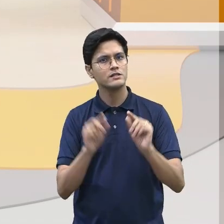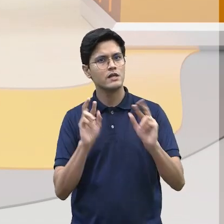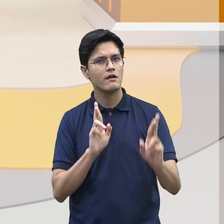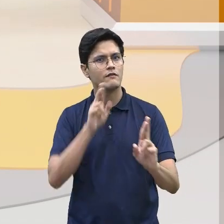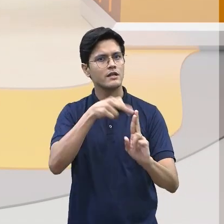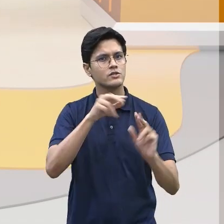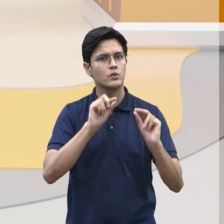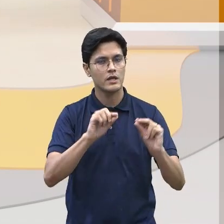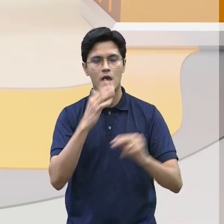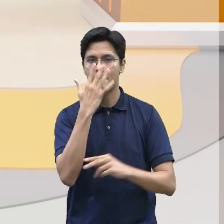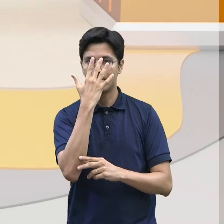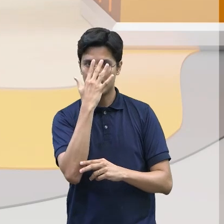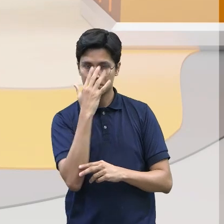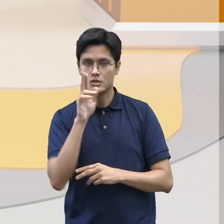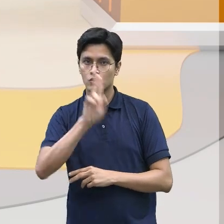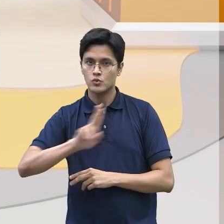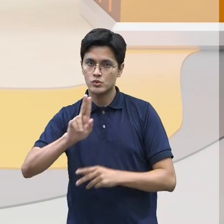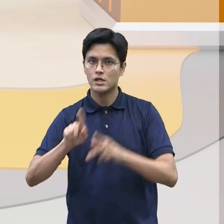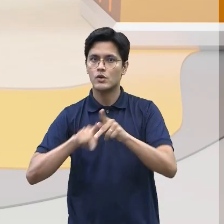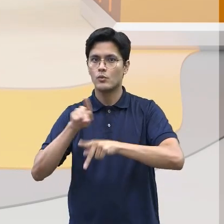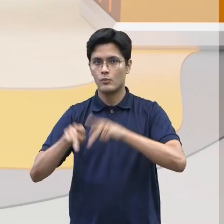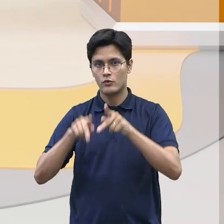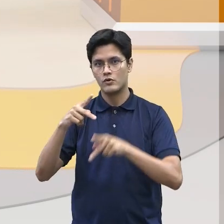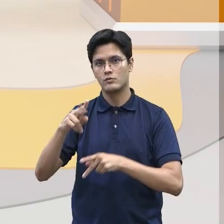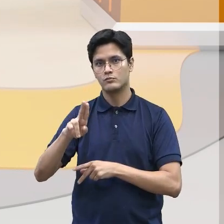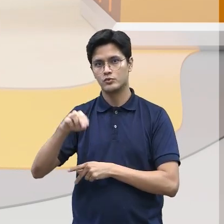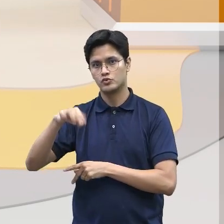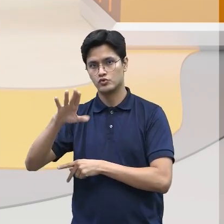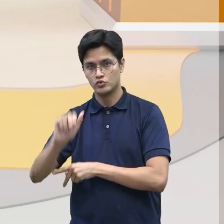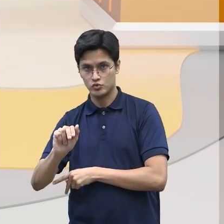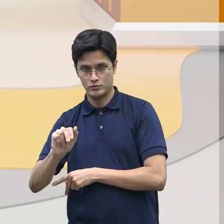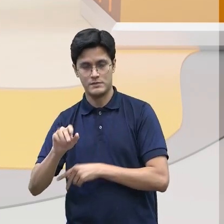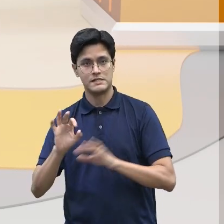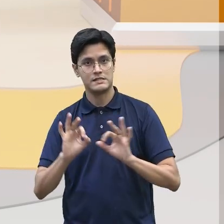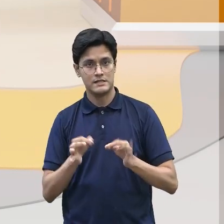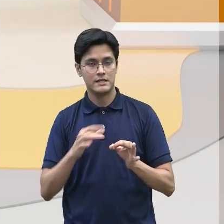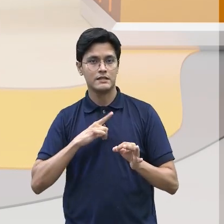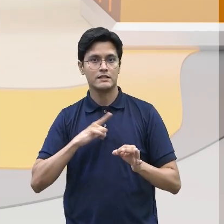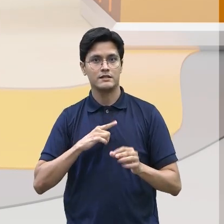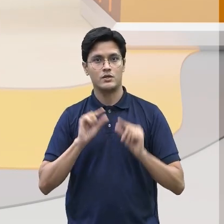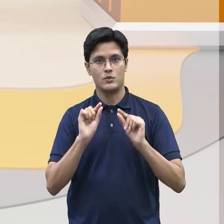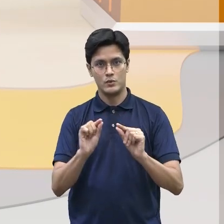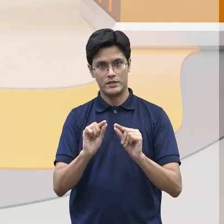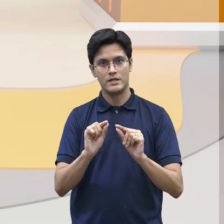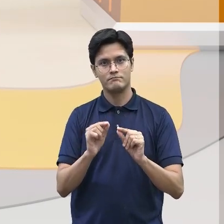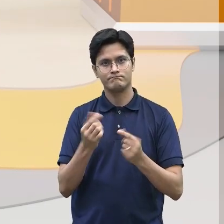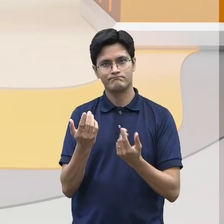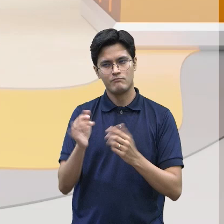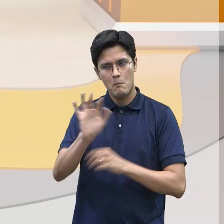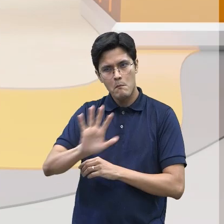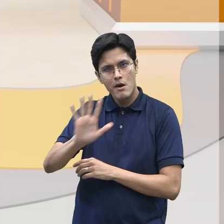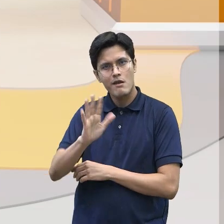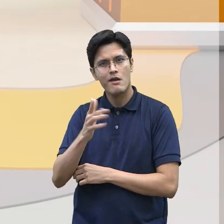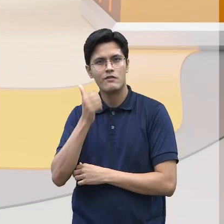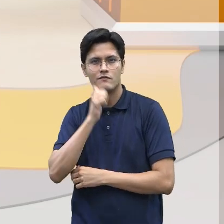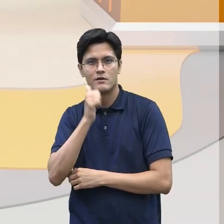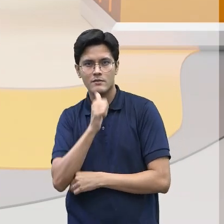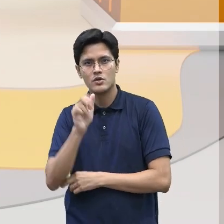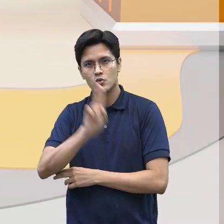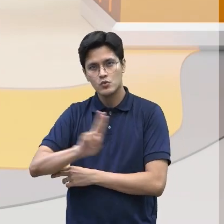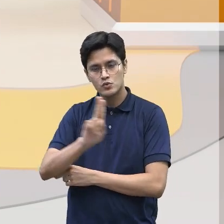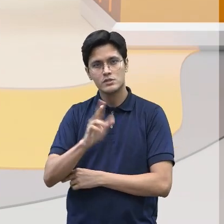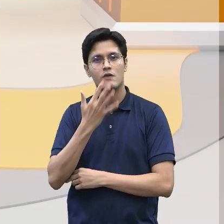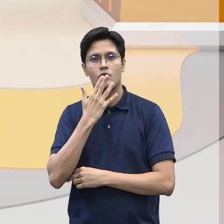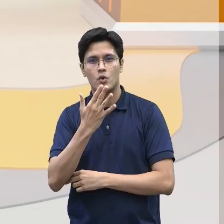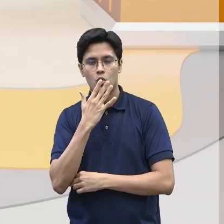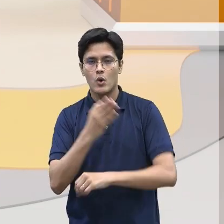à máscara utilizada pelo povo Punu, de Gabão. Ela tem feições femininas e eles também usavam uma cor branca